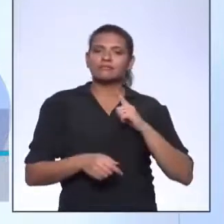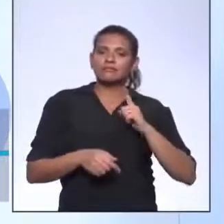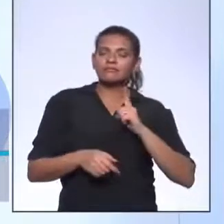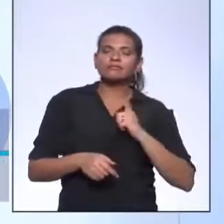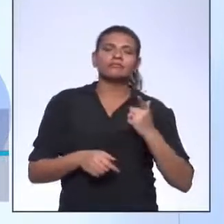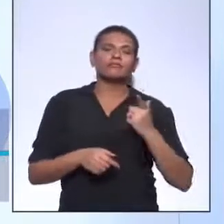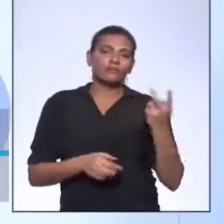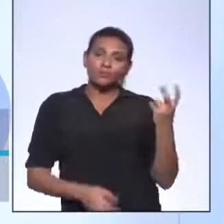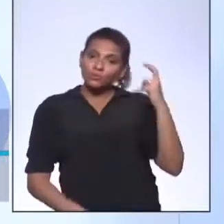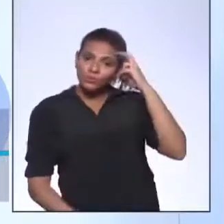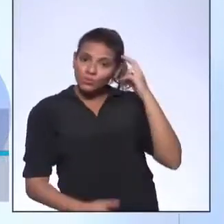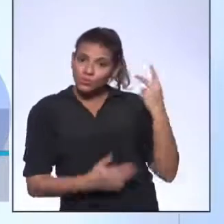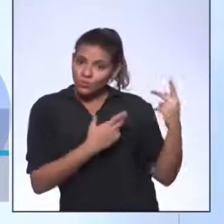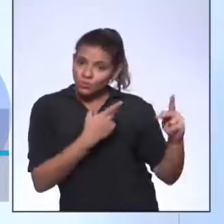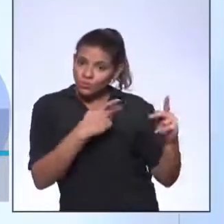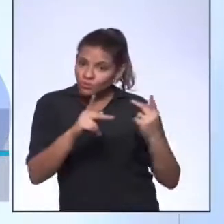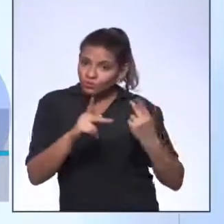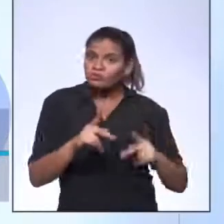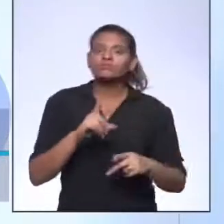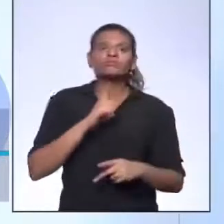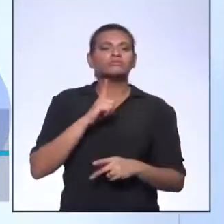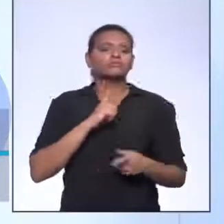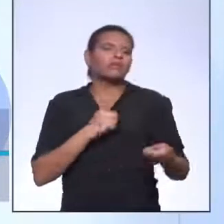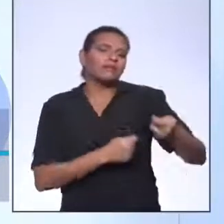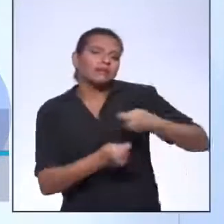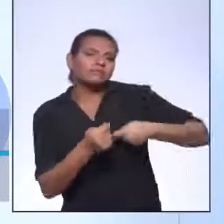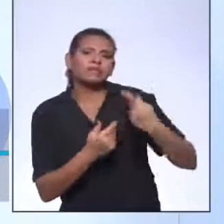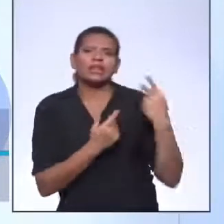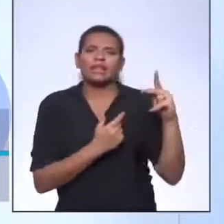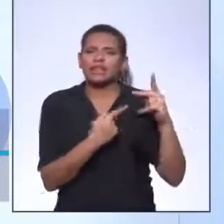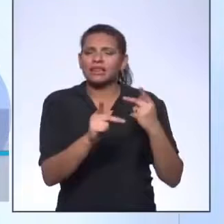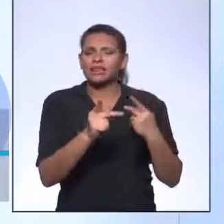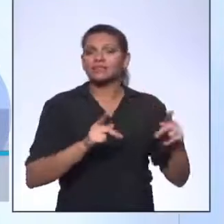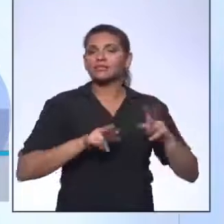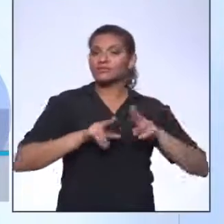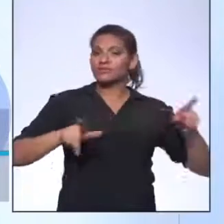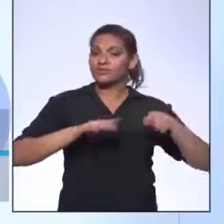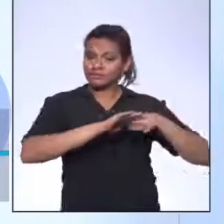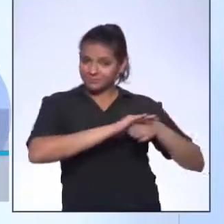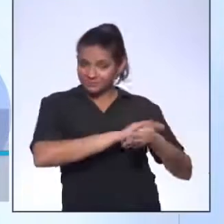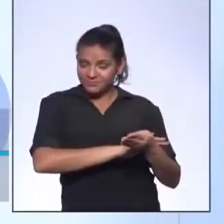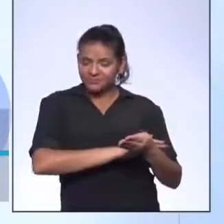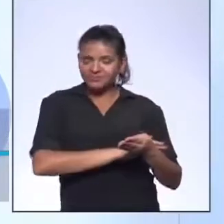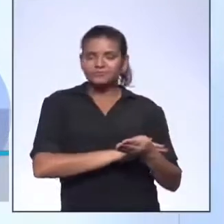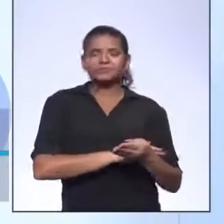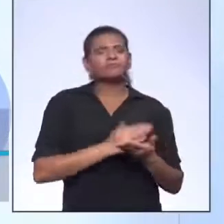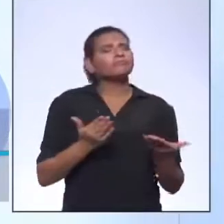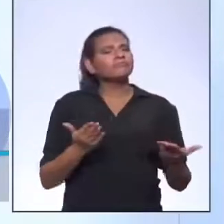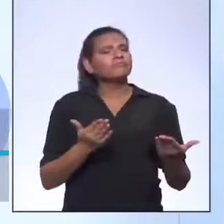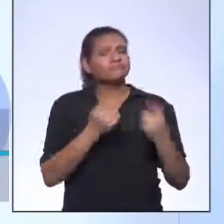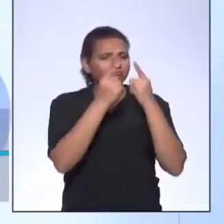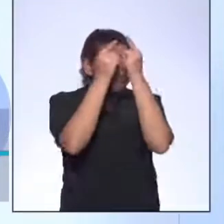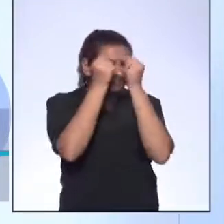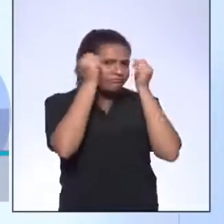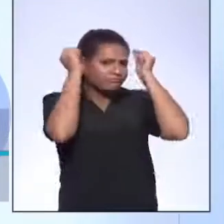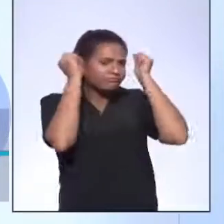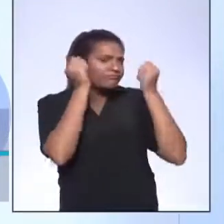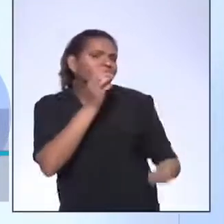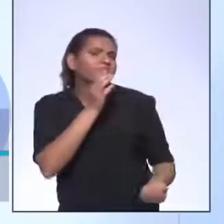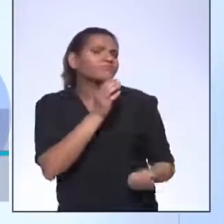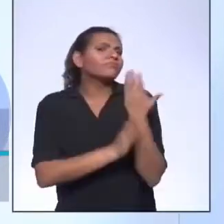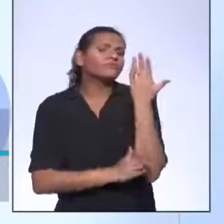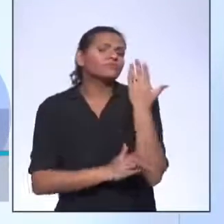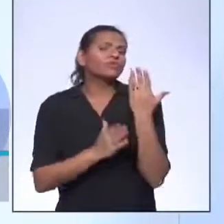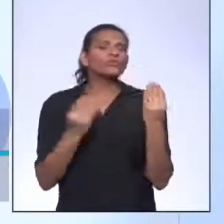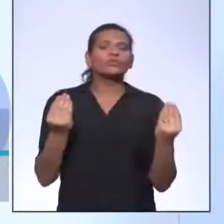tradição e uma forma de ser diferente. E como que isso aconteceu? Como que a Grécia ela foi